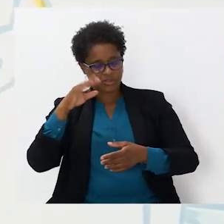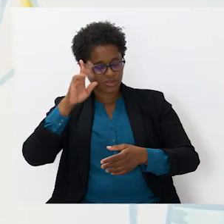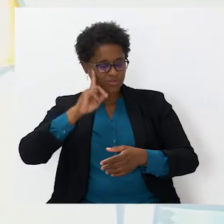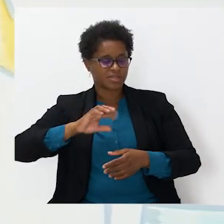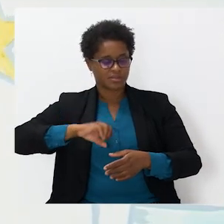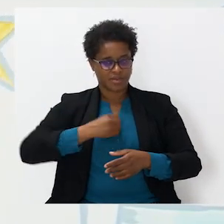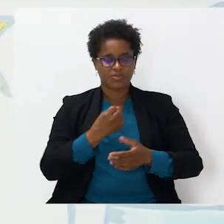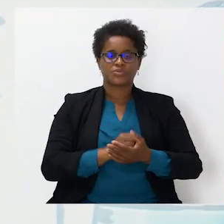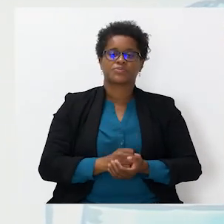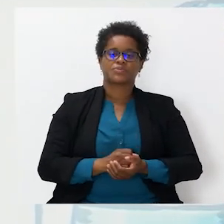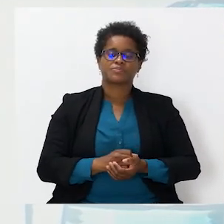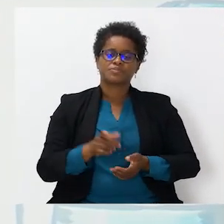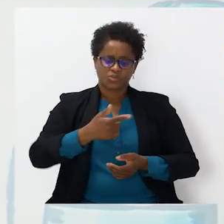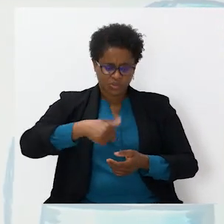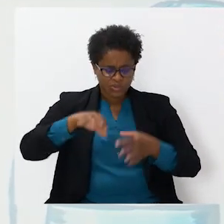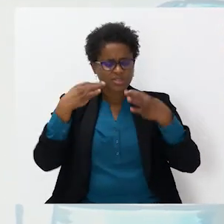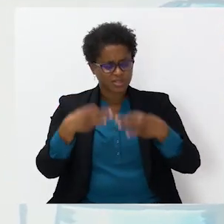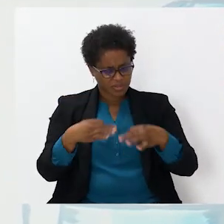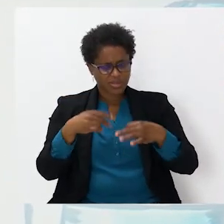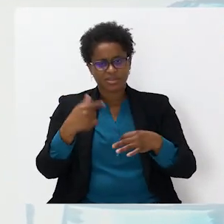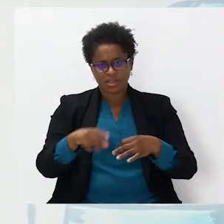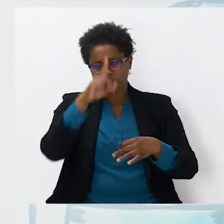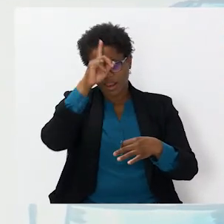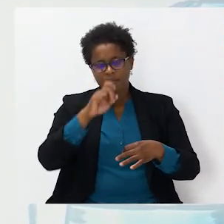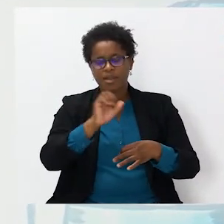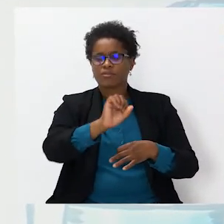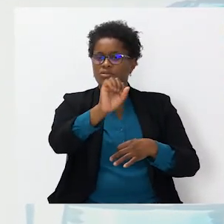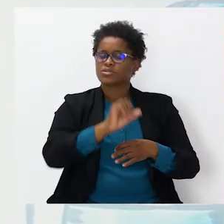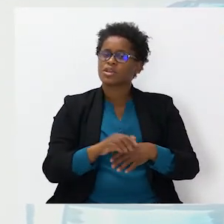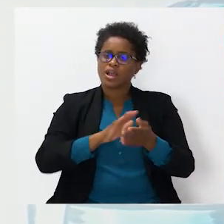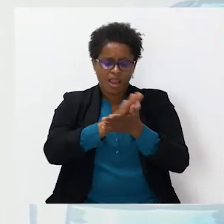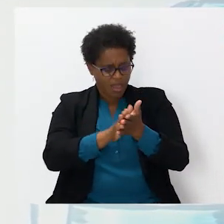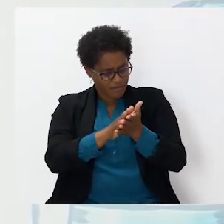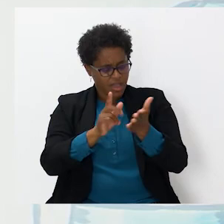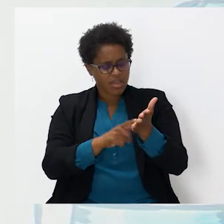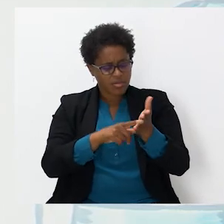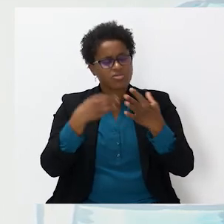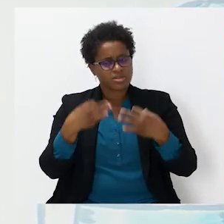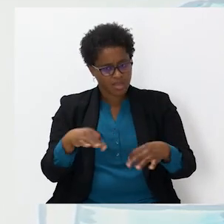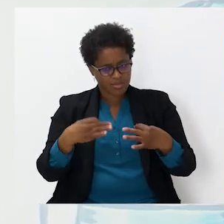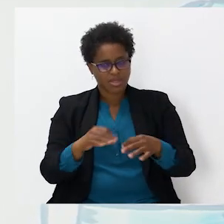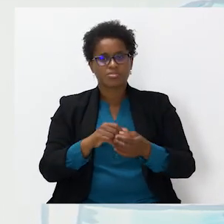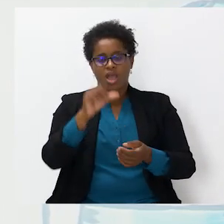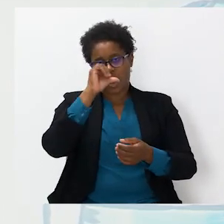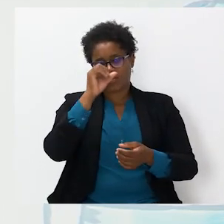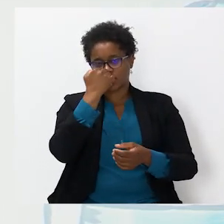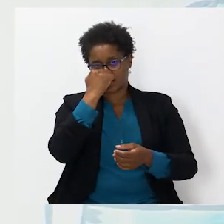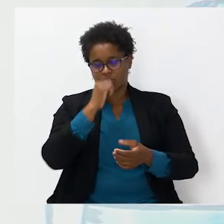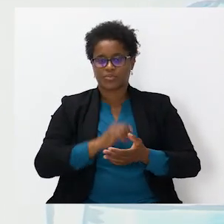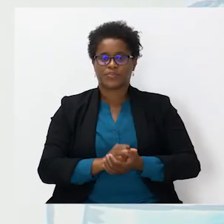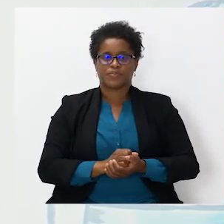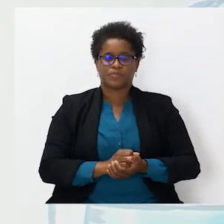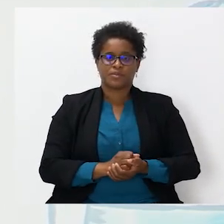minhas meninas, temos sempre que vos recordar de lavar sempre as mãozinhas com água e